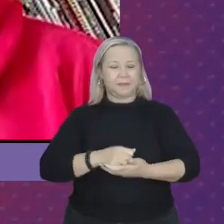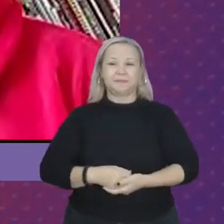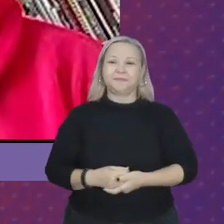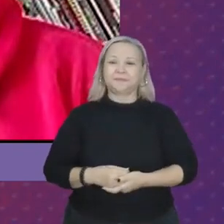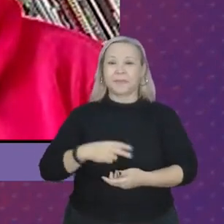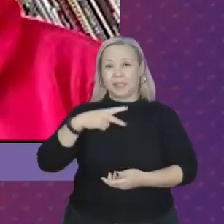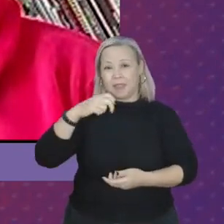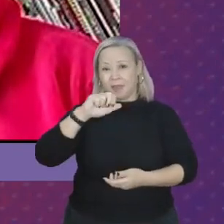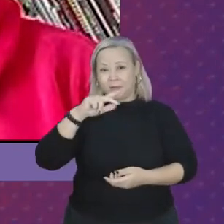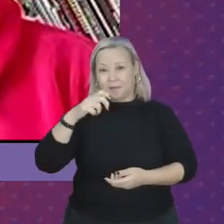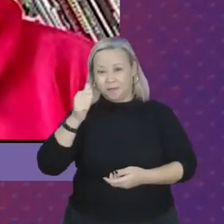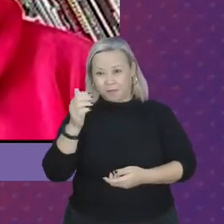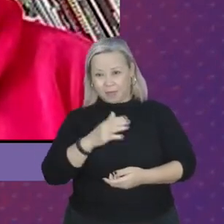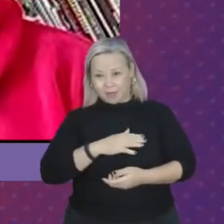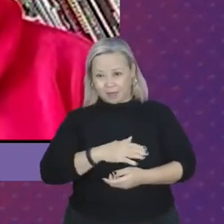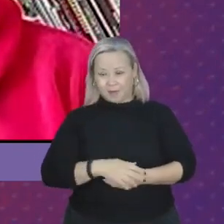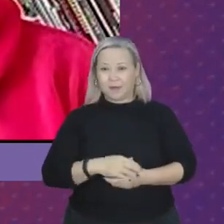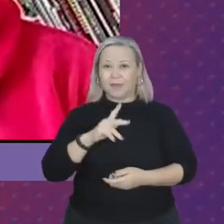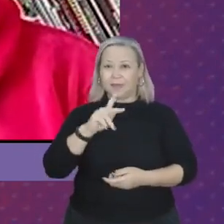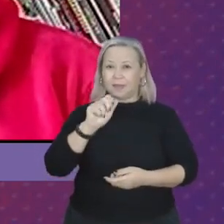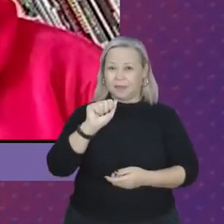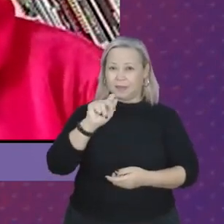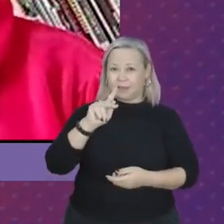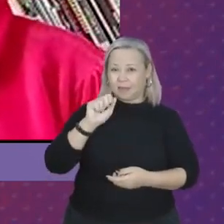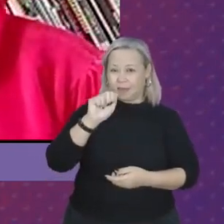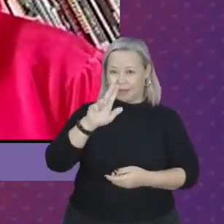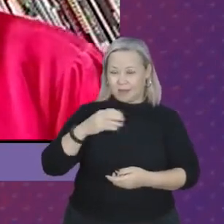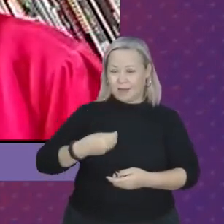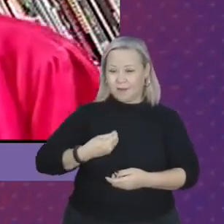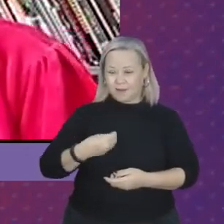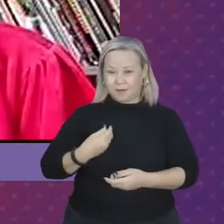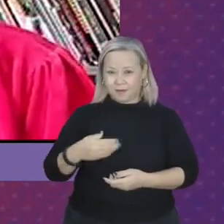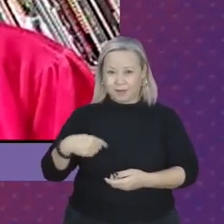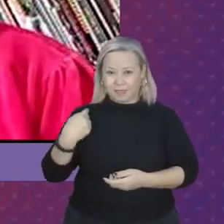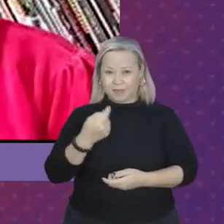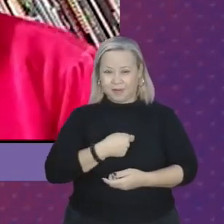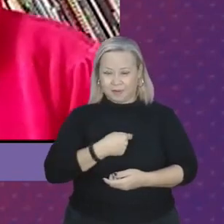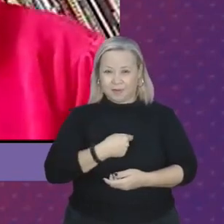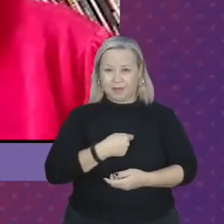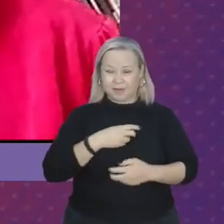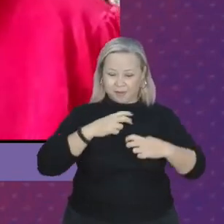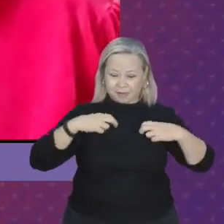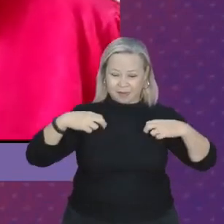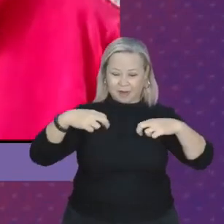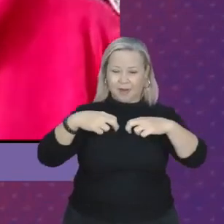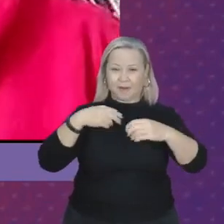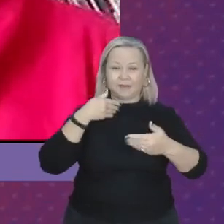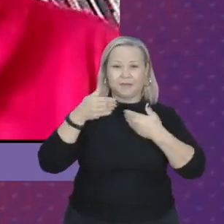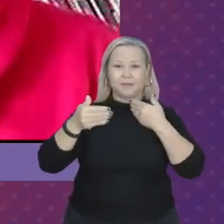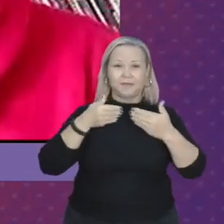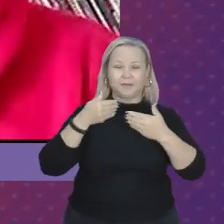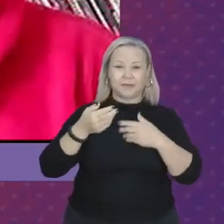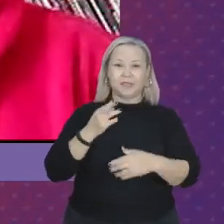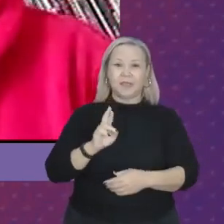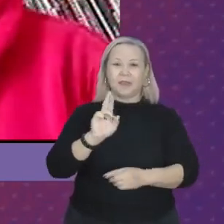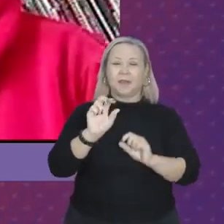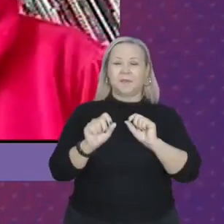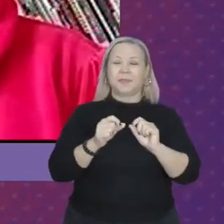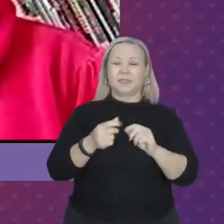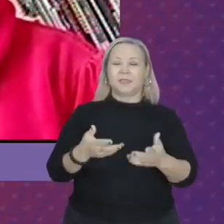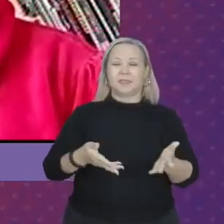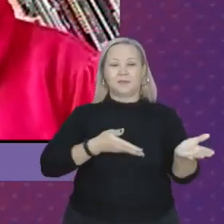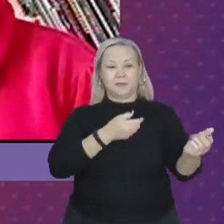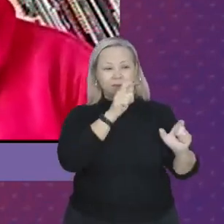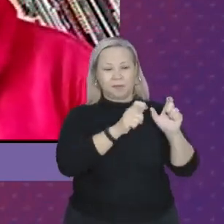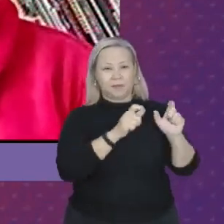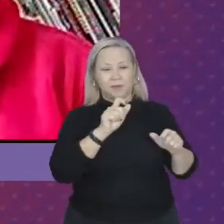Karina de Paula, Cacau, que estiveram conosco aqui na roda, nessa roda que foi representação dos jovens e